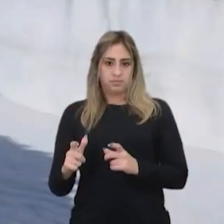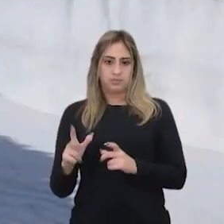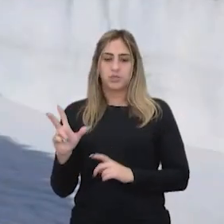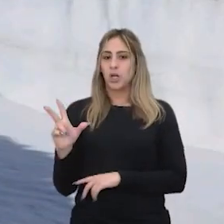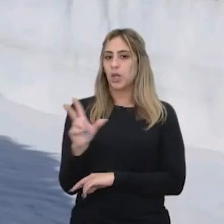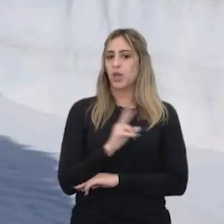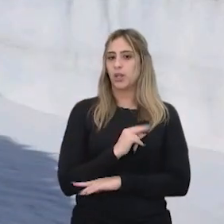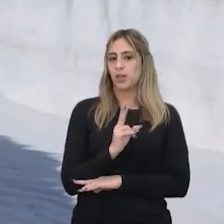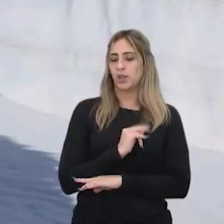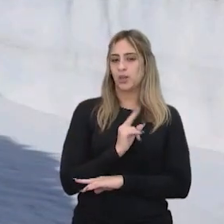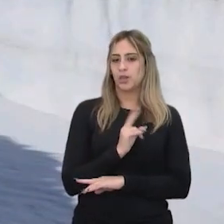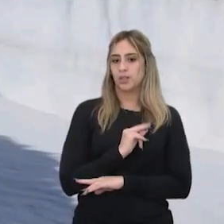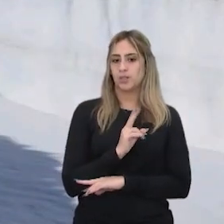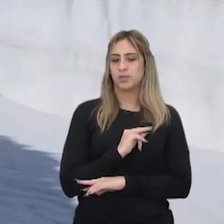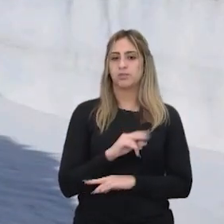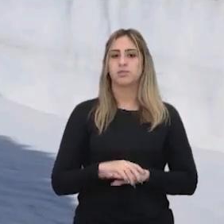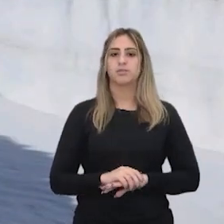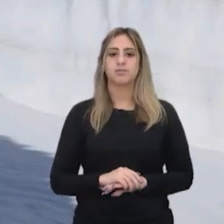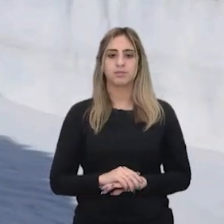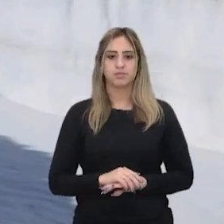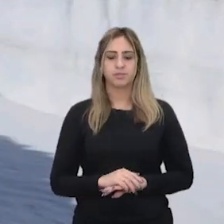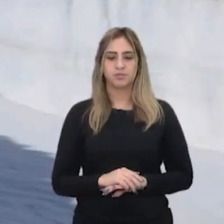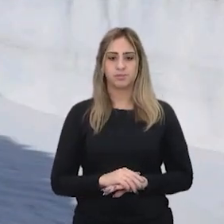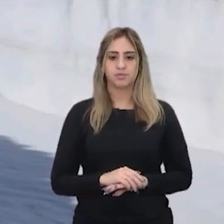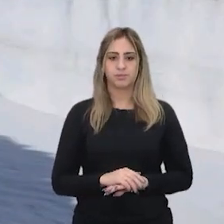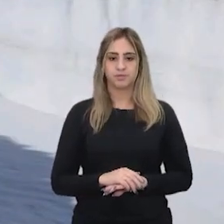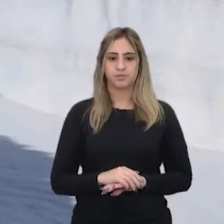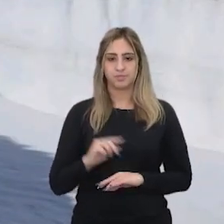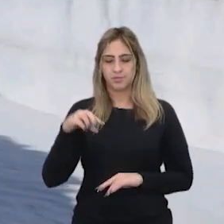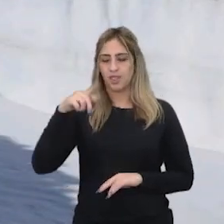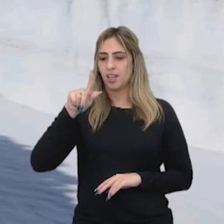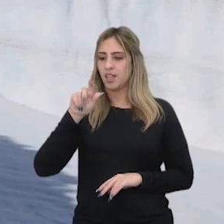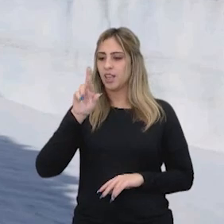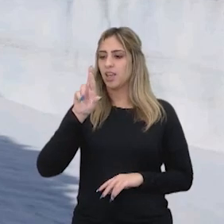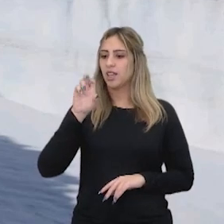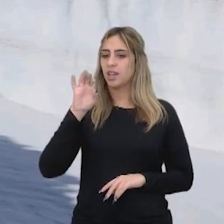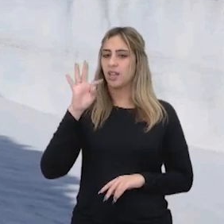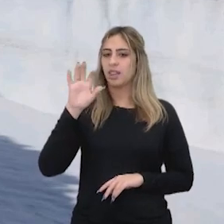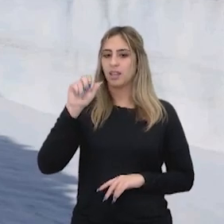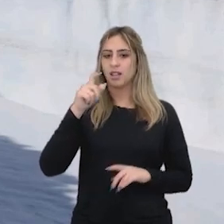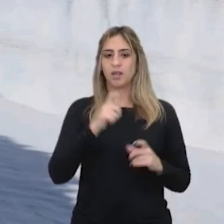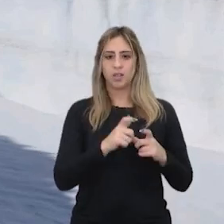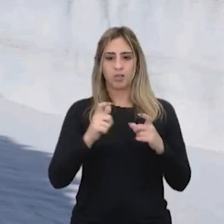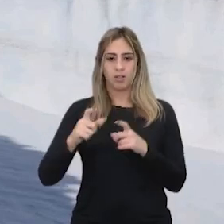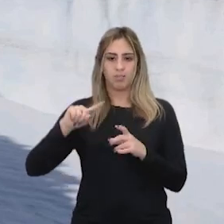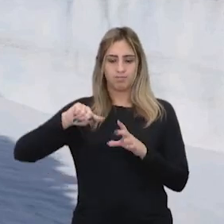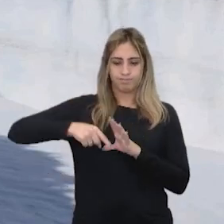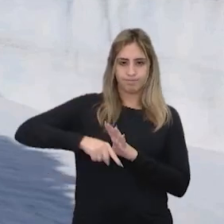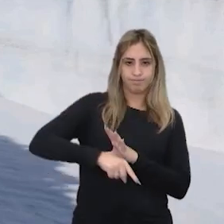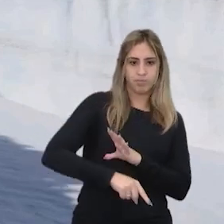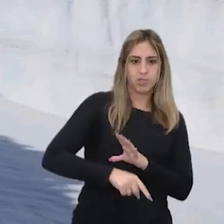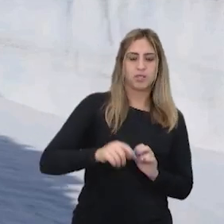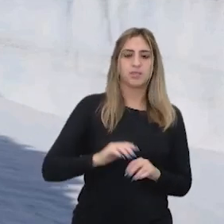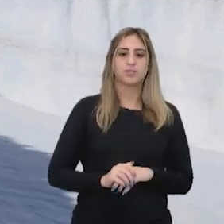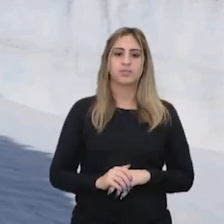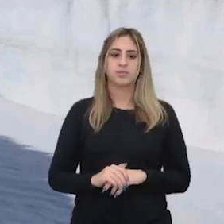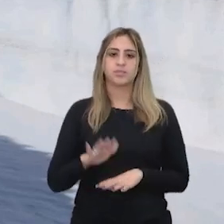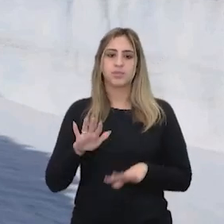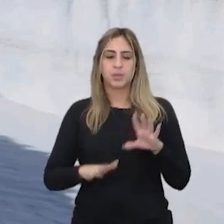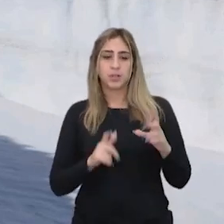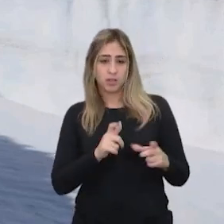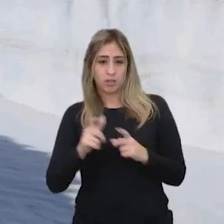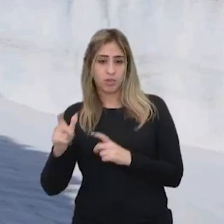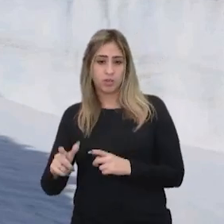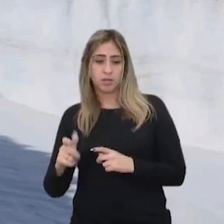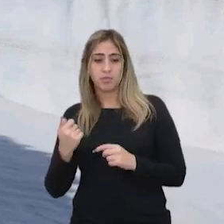Nossa, essa foi no Illimani, isso é uma greta, né, que a gente fala, que são aqueles buracos que se formam. Então você tem que, depende do lugar,